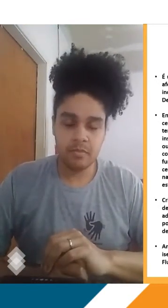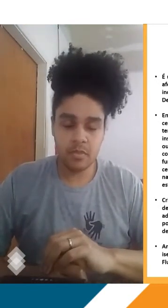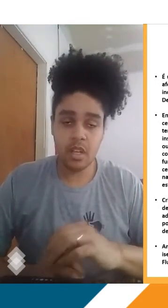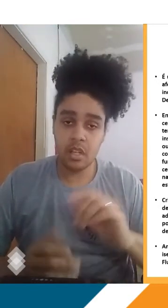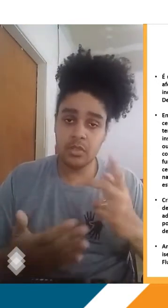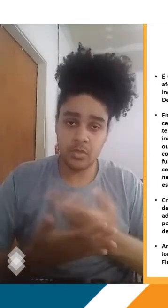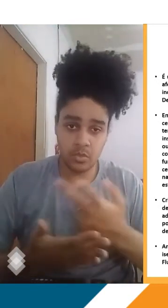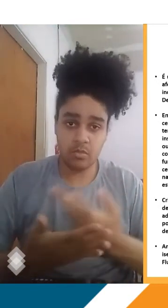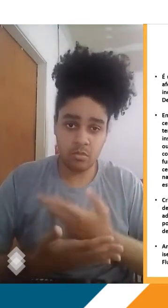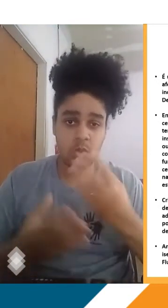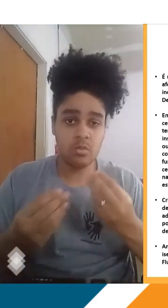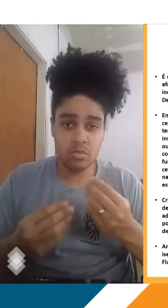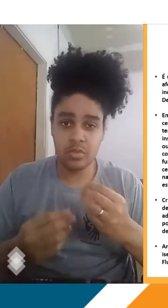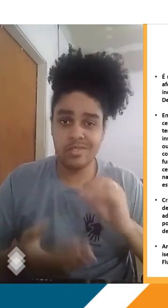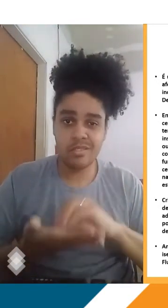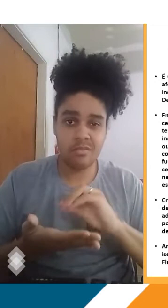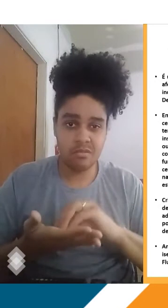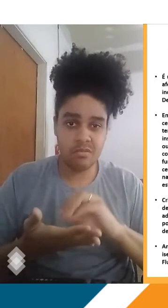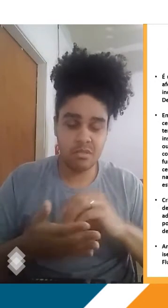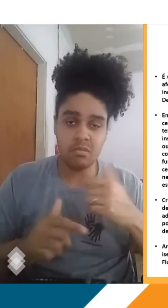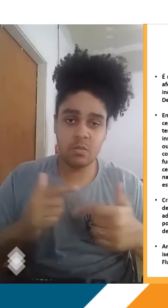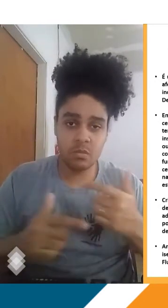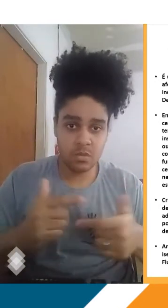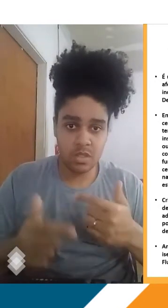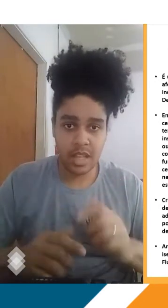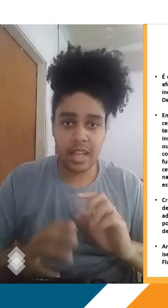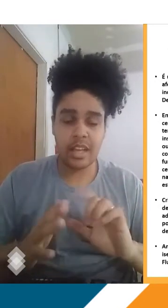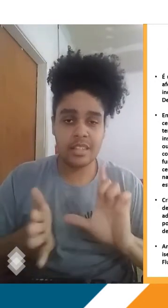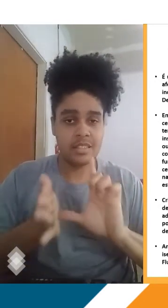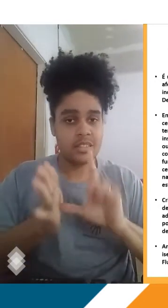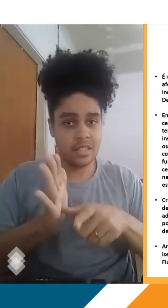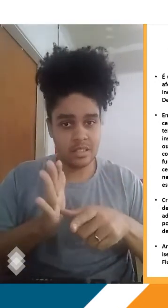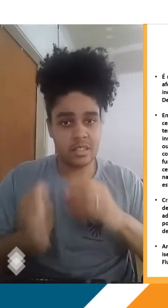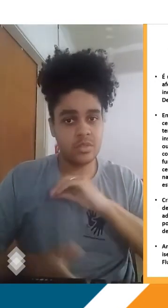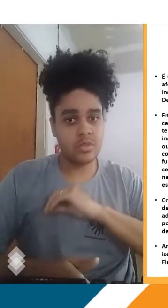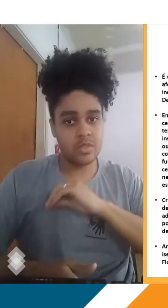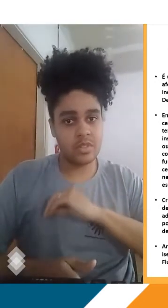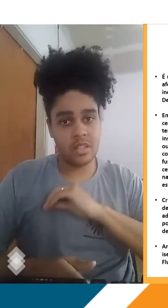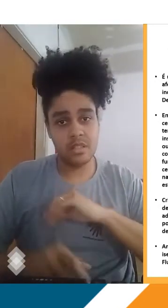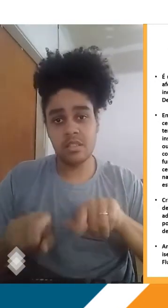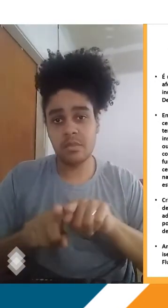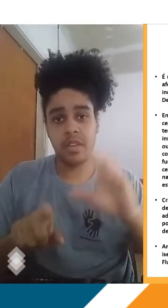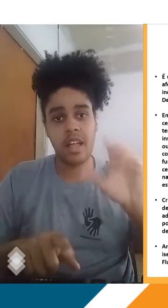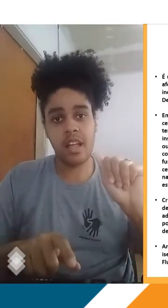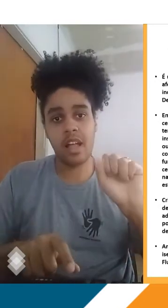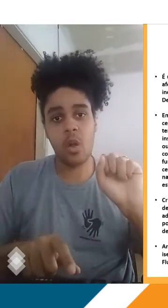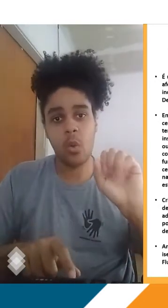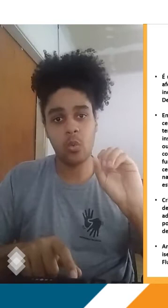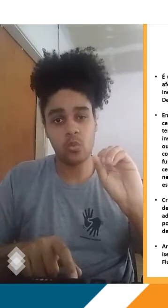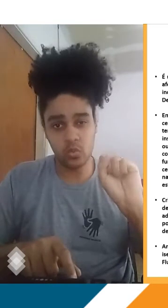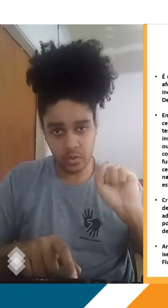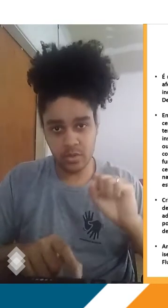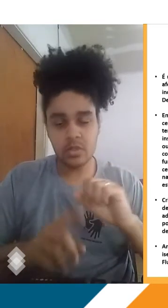municipal, acarretando, por exemplo, em altas taxas de desemprego, recessão fiscal, atraso de salários do funcionalismo público e um caos social. Nos